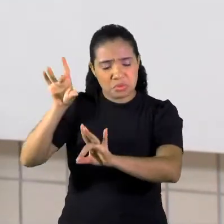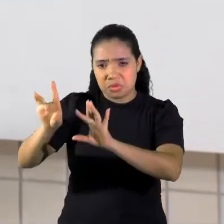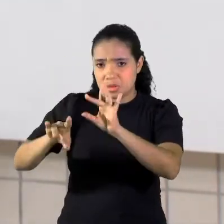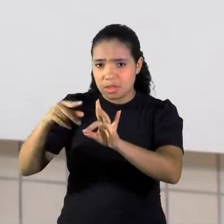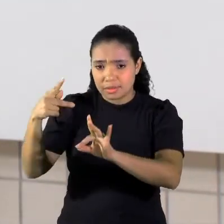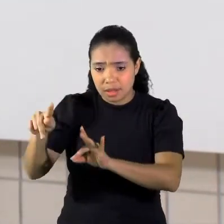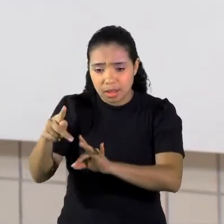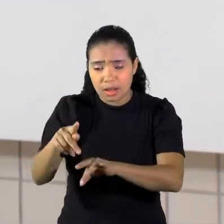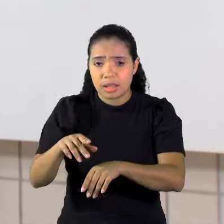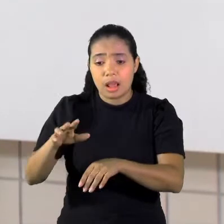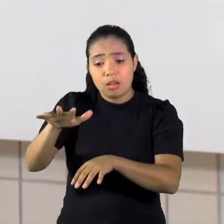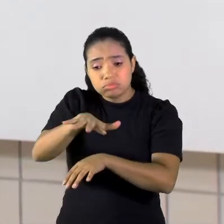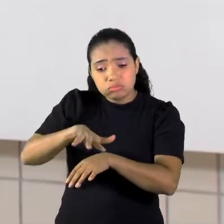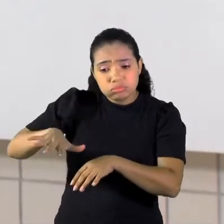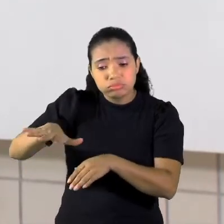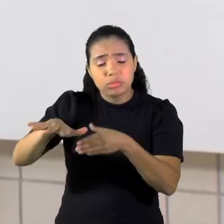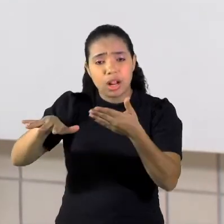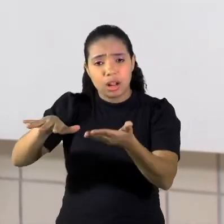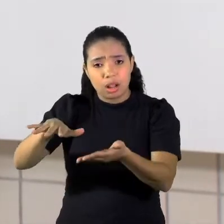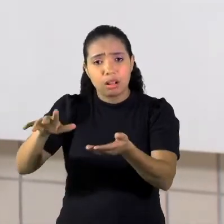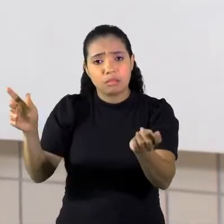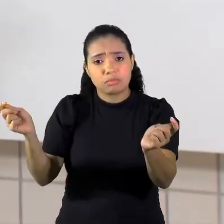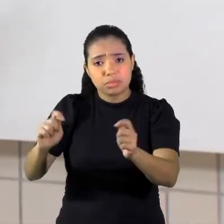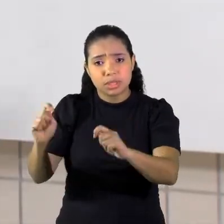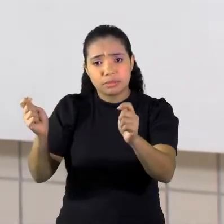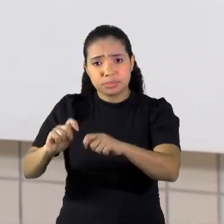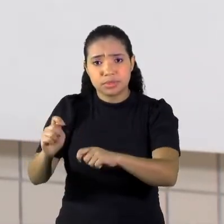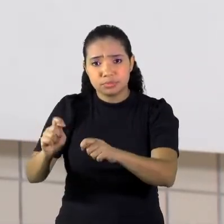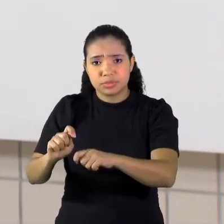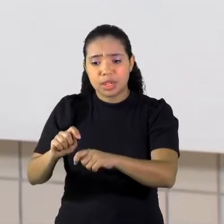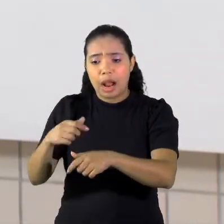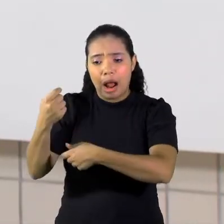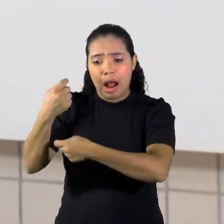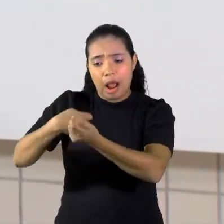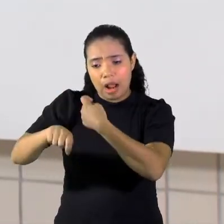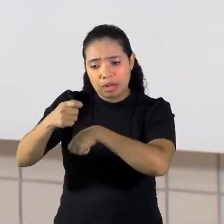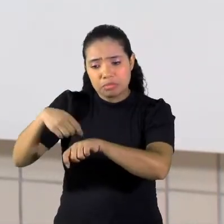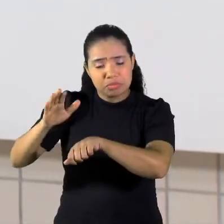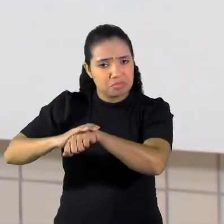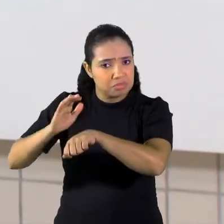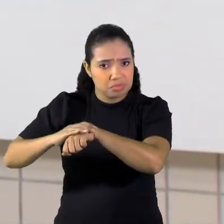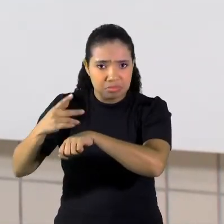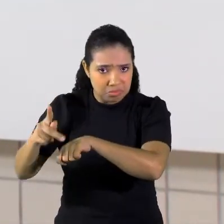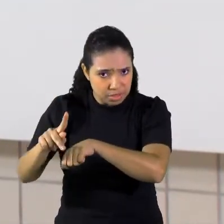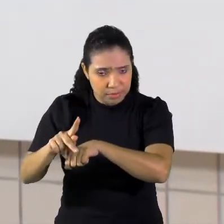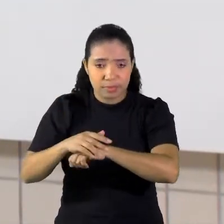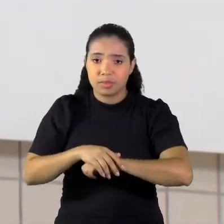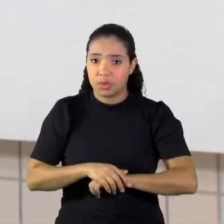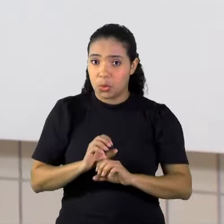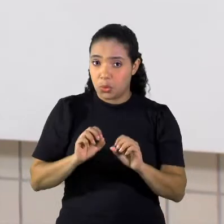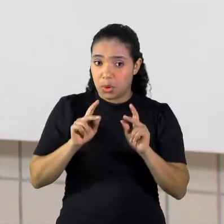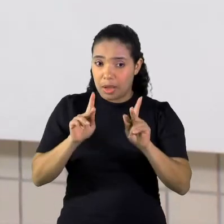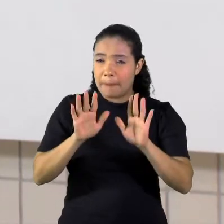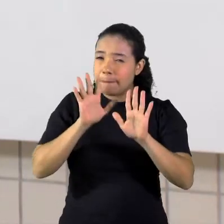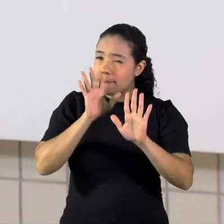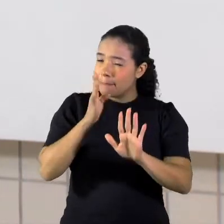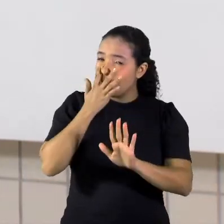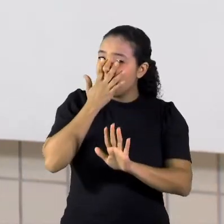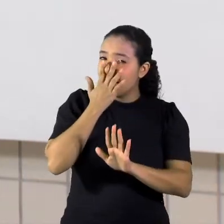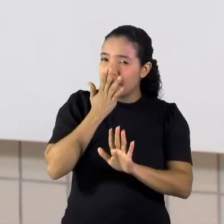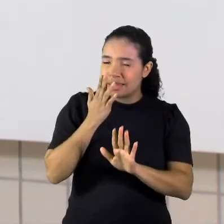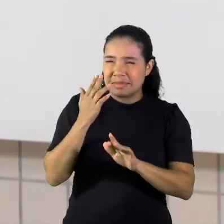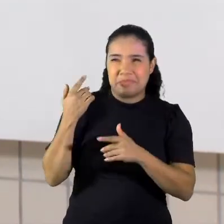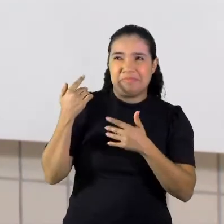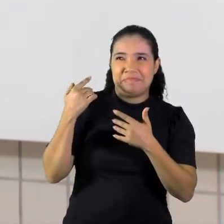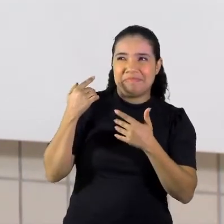que aquele território vai poder se auto-administrar, ok? Parece um pouco contraditório, né? Eu